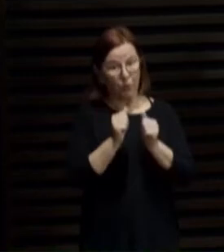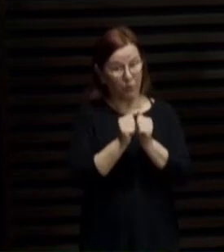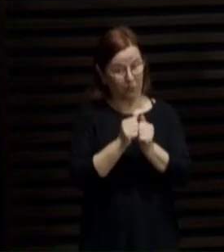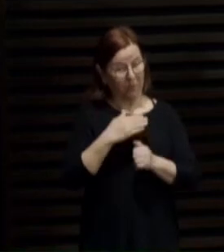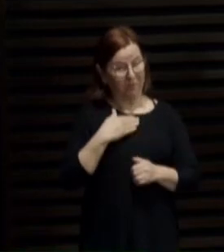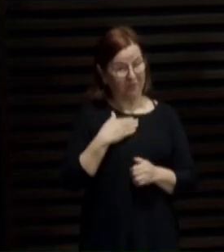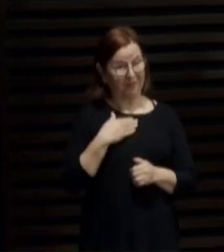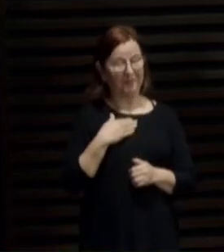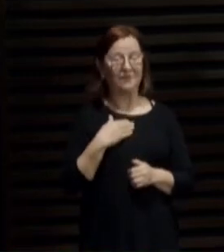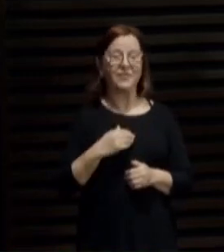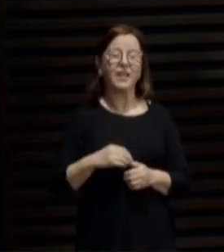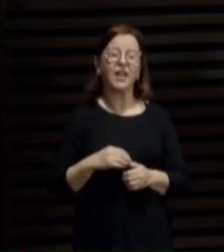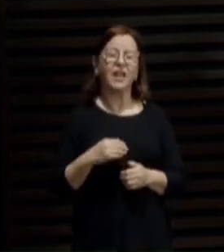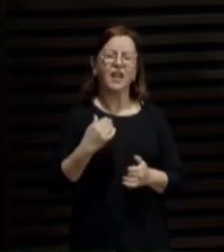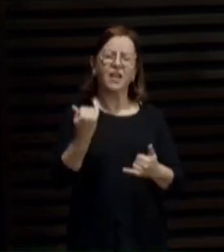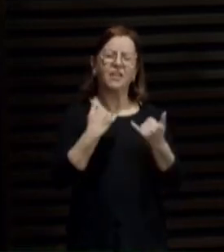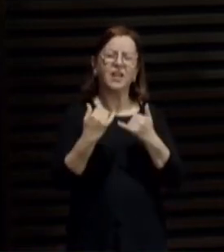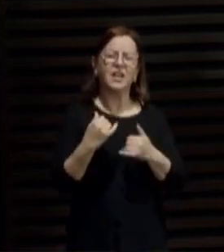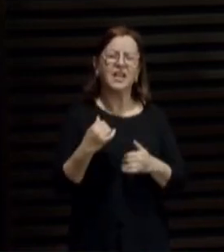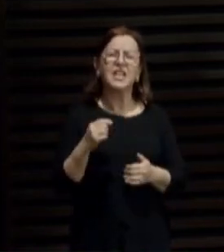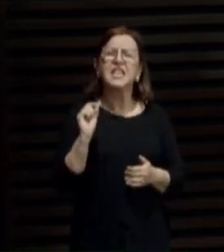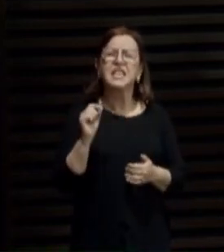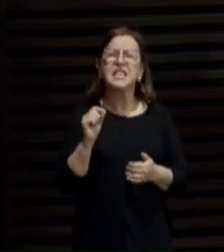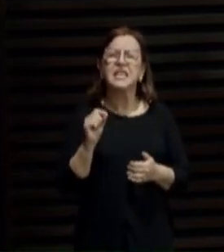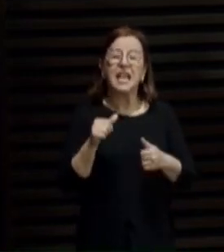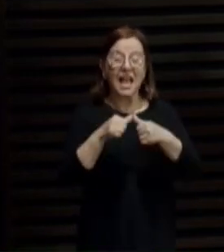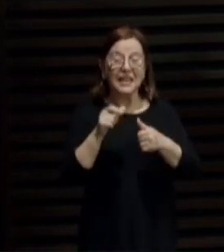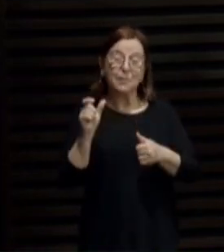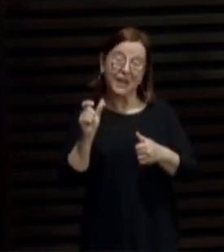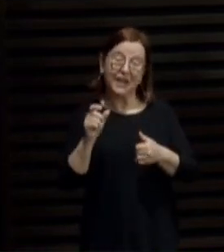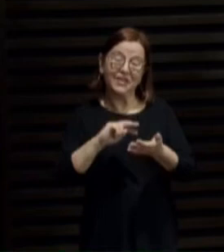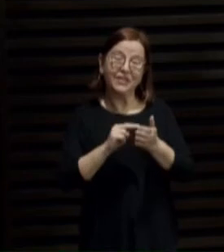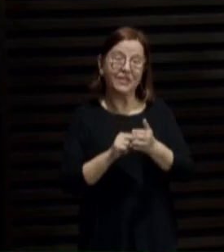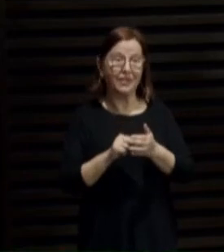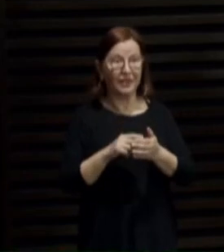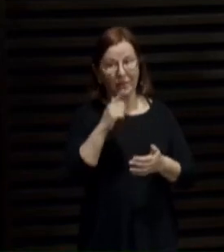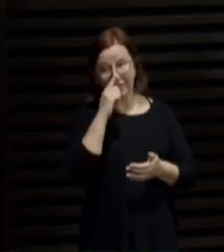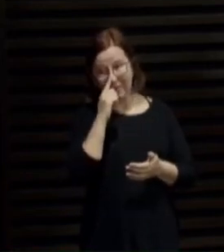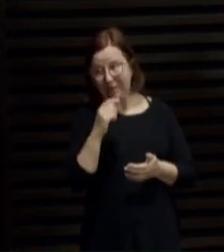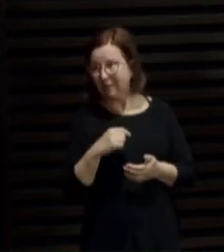Eu estava lendo a Bíblia e ela disse assim: o que essa palavra significa no grego? Eu digo: valei-me.